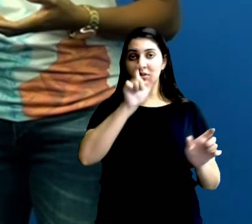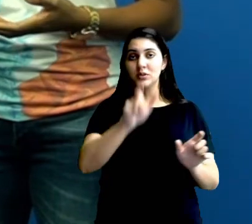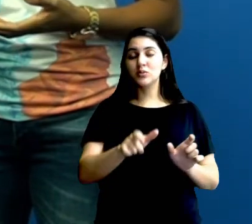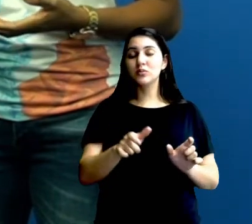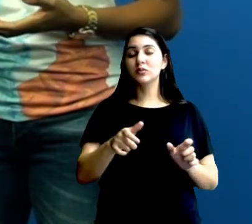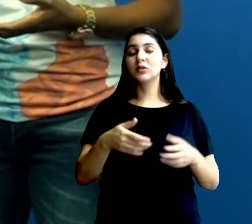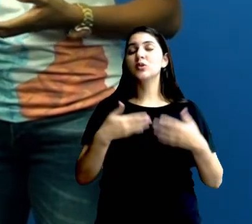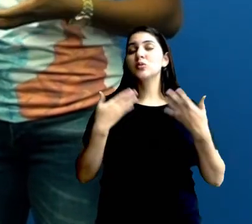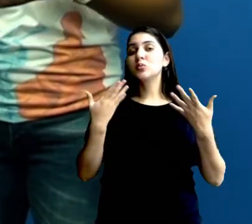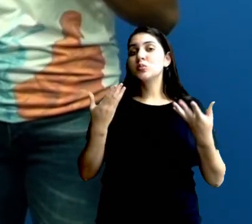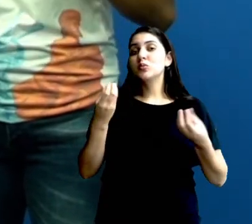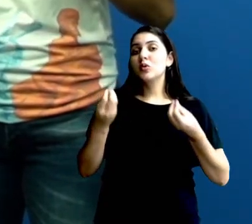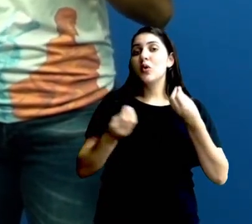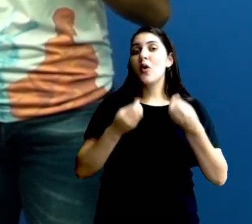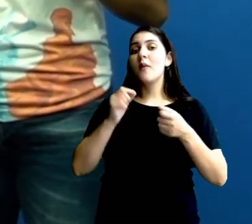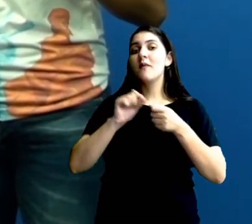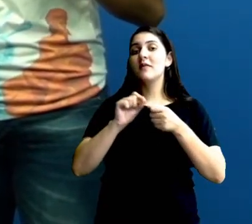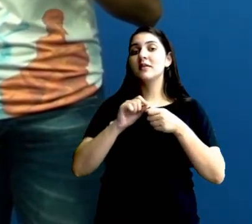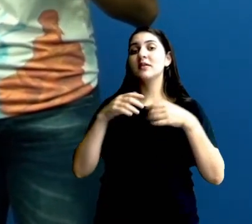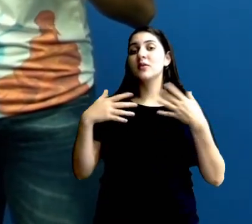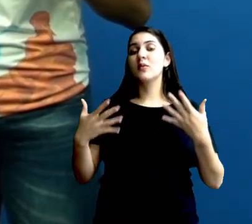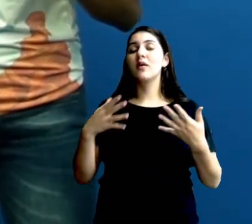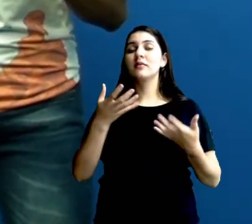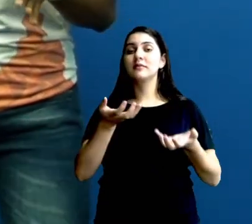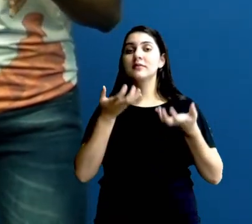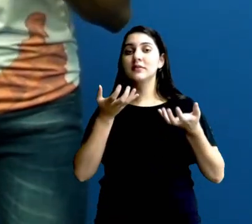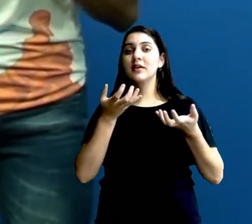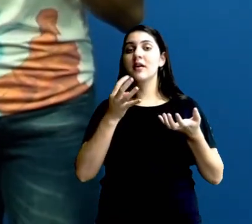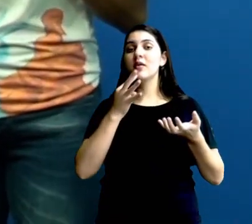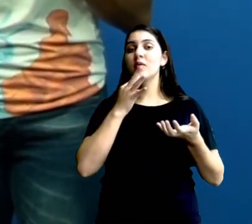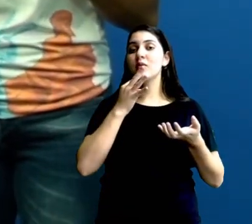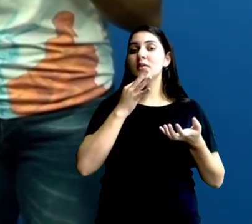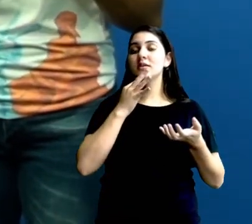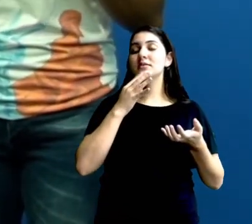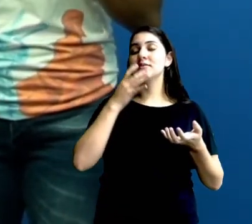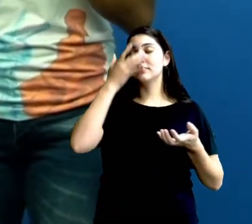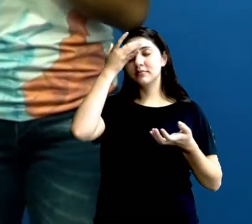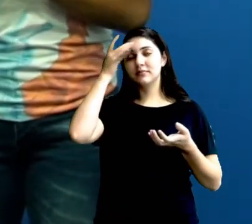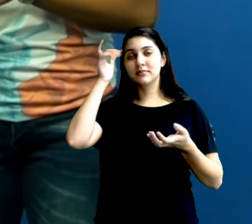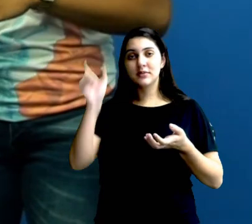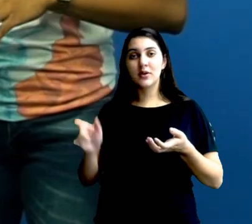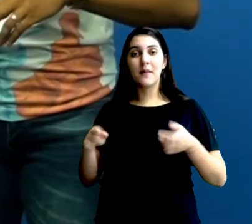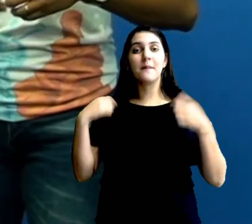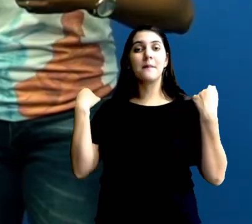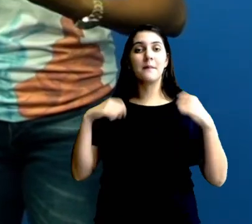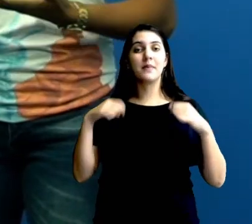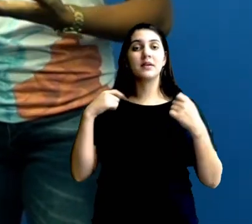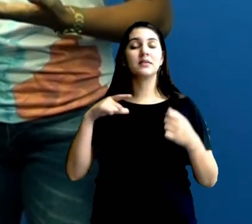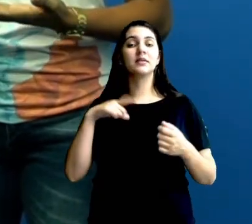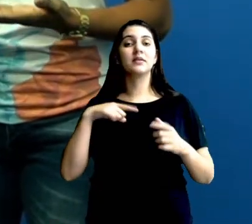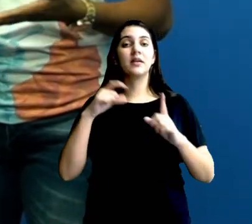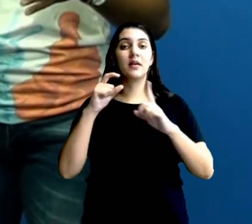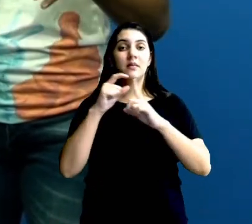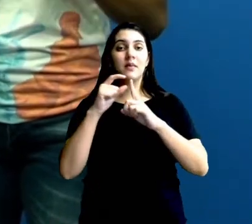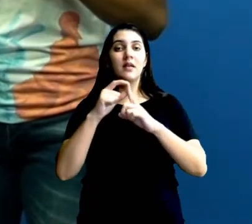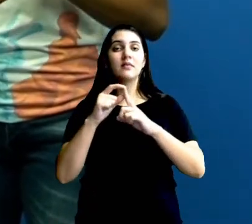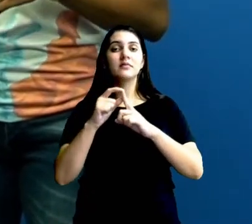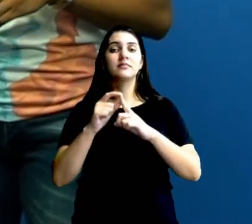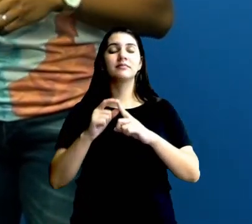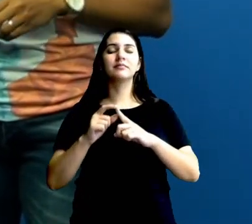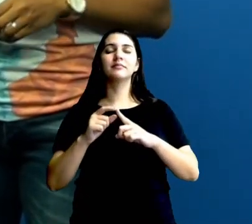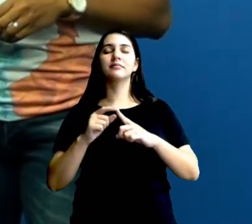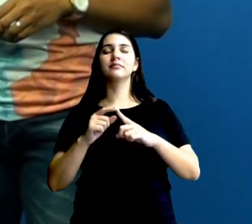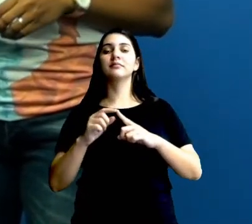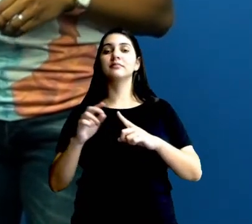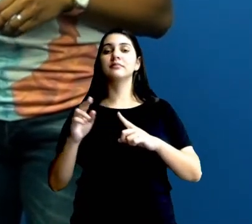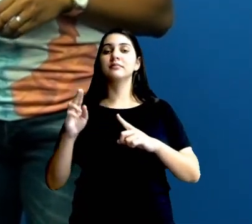gente quer conhecer alguém? Então a gente já viu a questão da família. Então a gente precisa ter sempre o quê? Um vocabulário ou uma expressão para